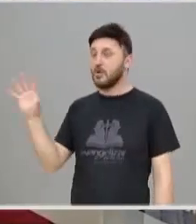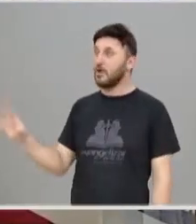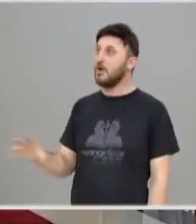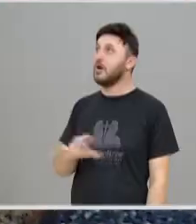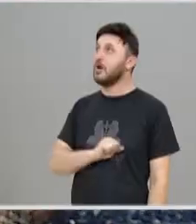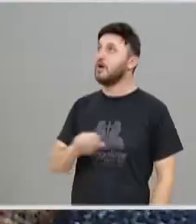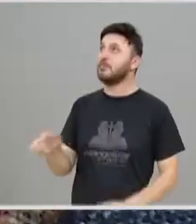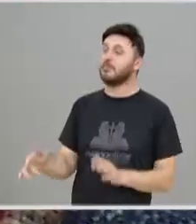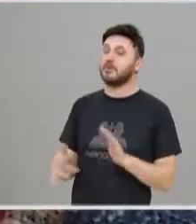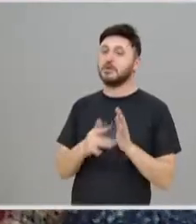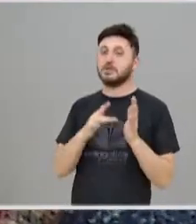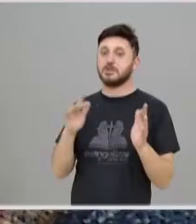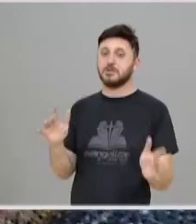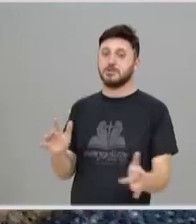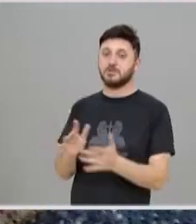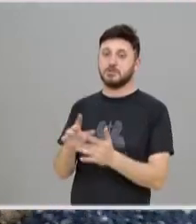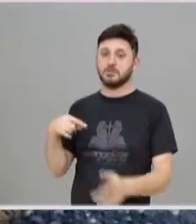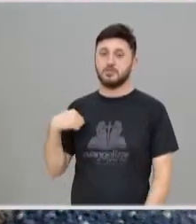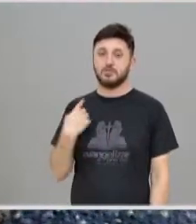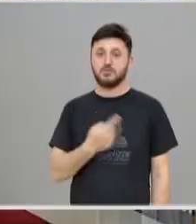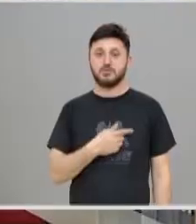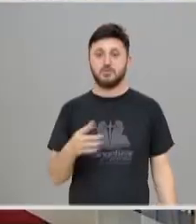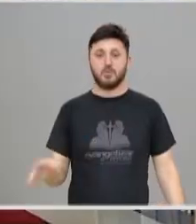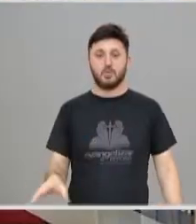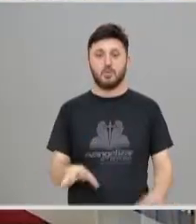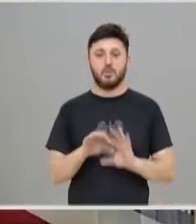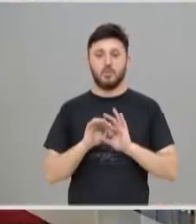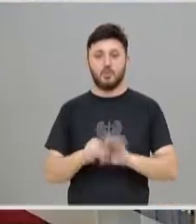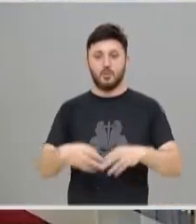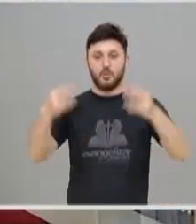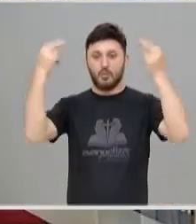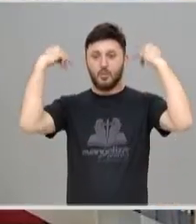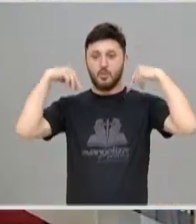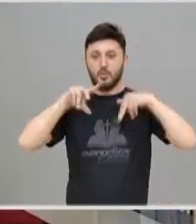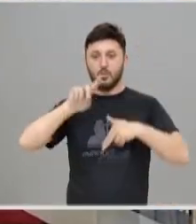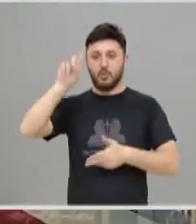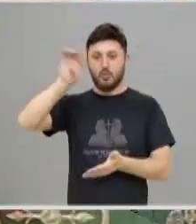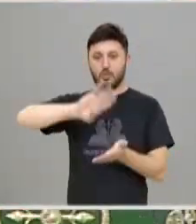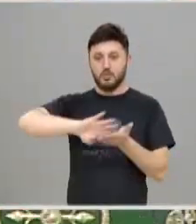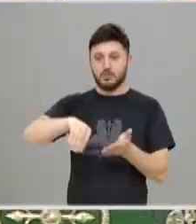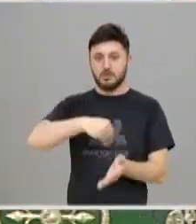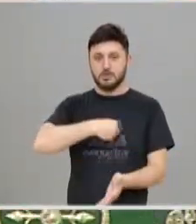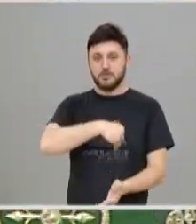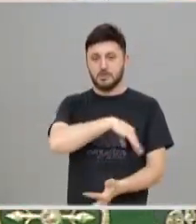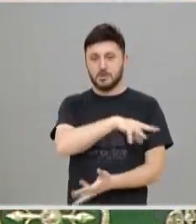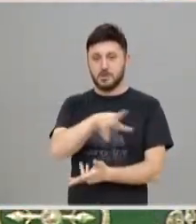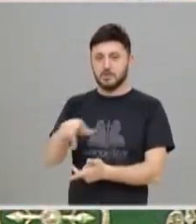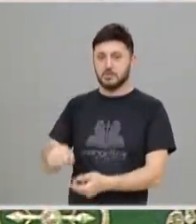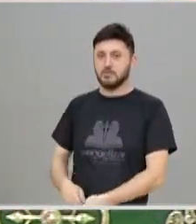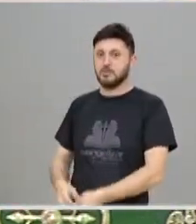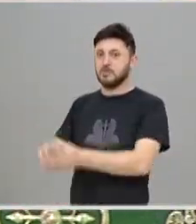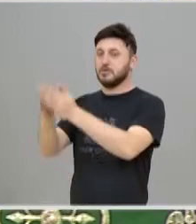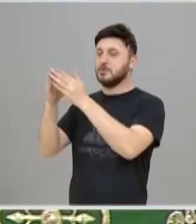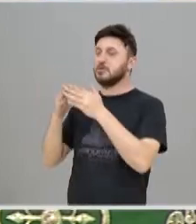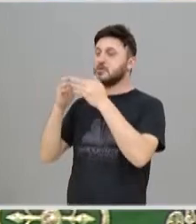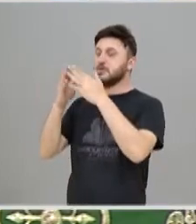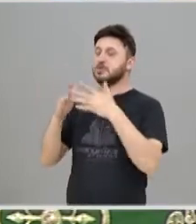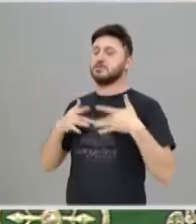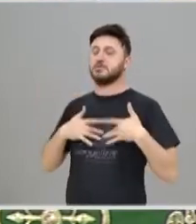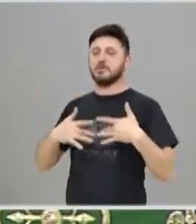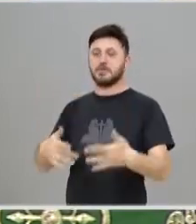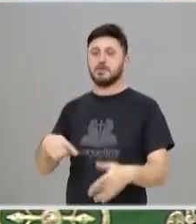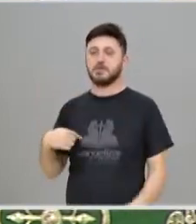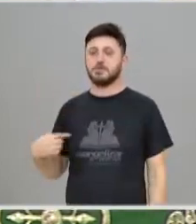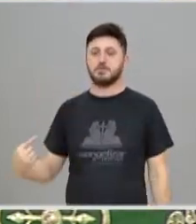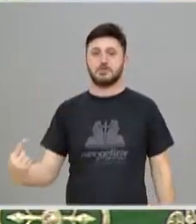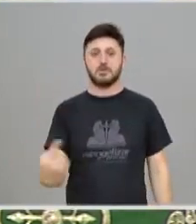todos vocês. O amor de Cristo nos uniu. Cordeiro de Deus, que tirais o pecado do mundo,